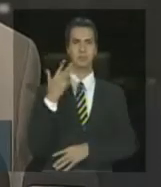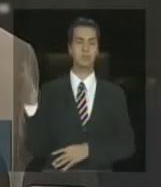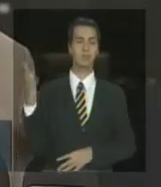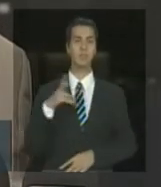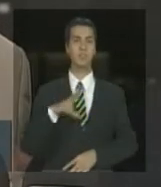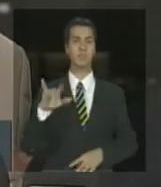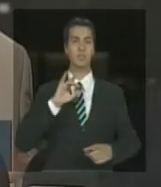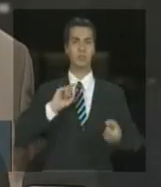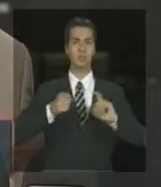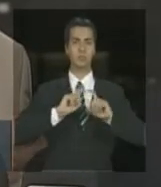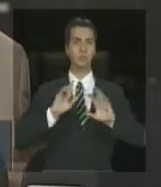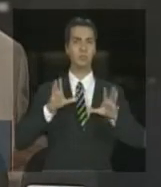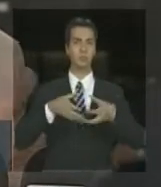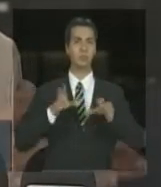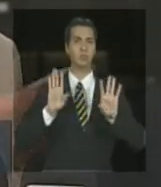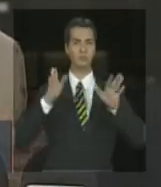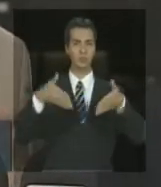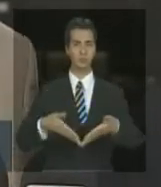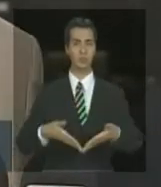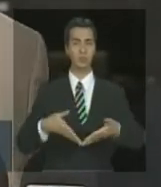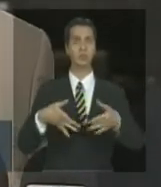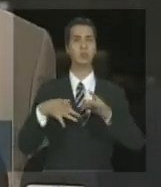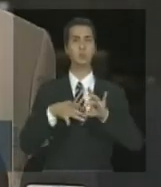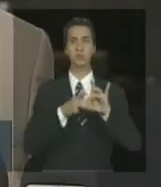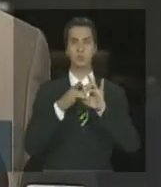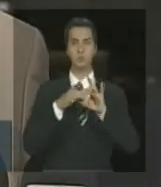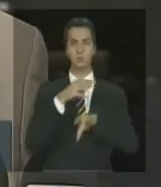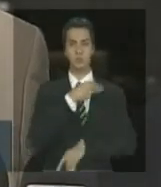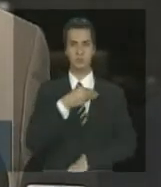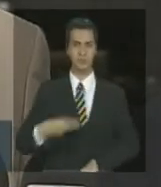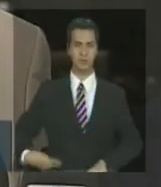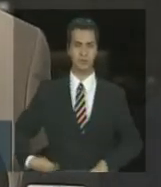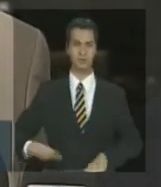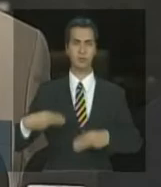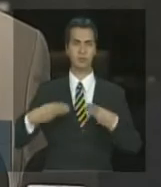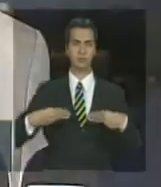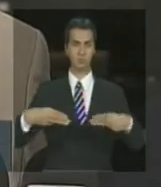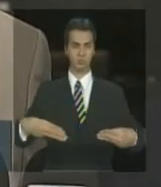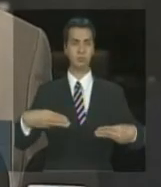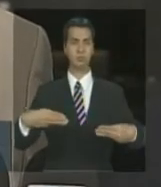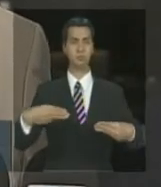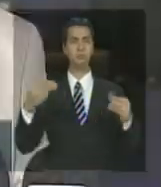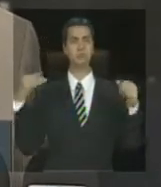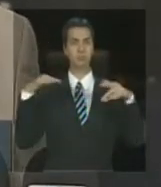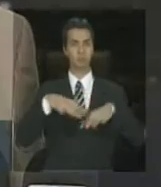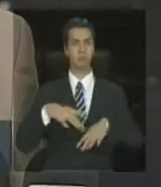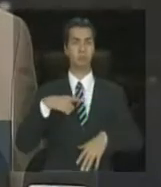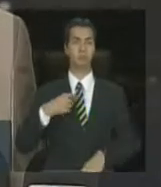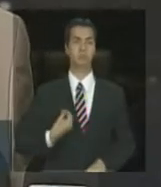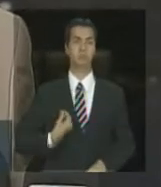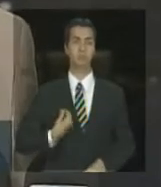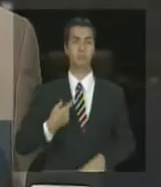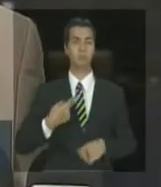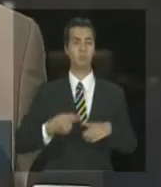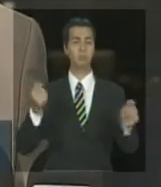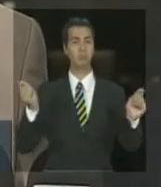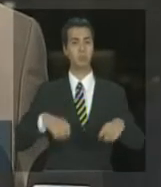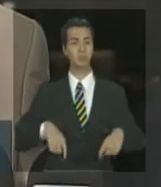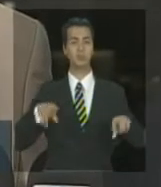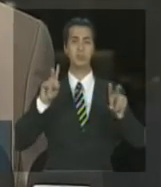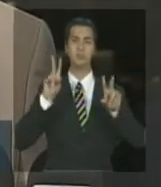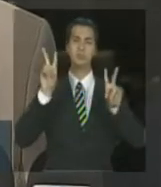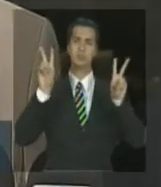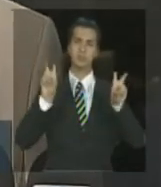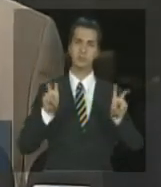fórum conjunta com os ministérios aqui presentes, para antecipar questões que podem depois